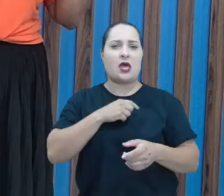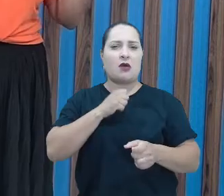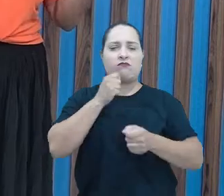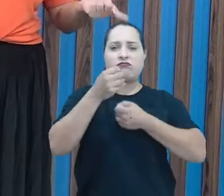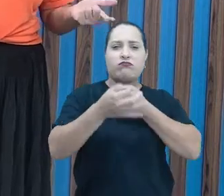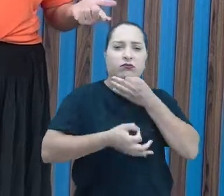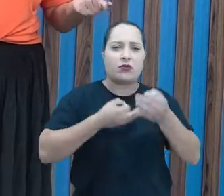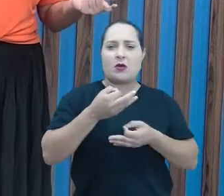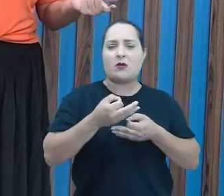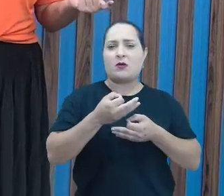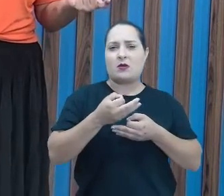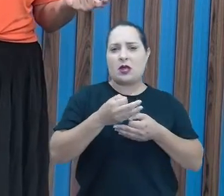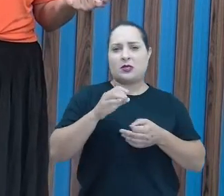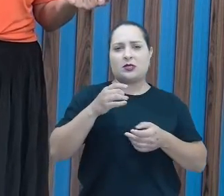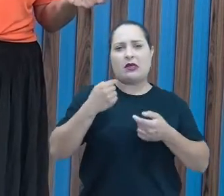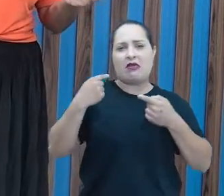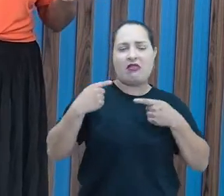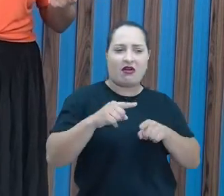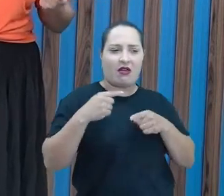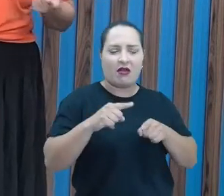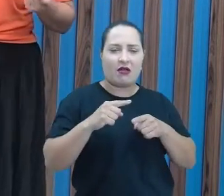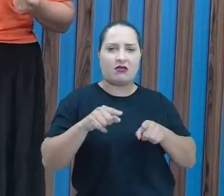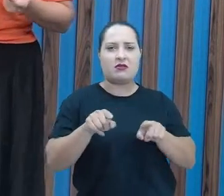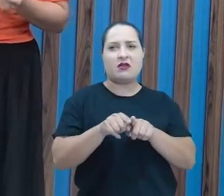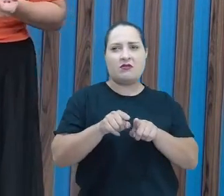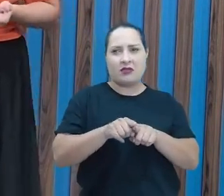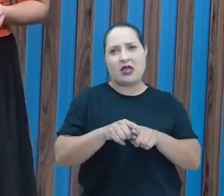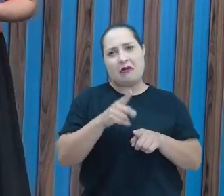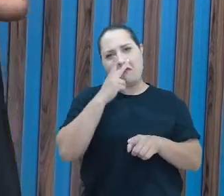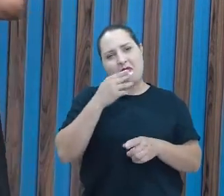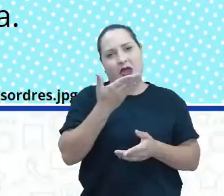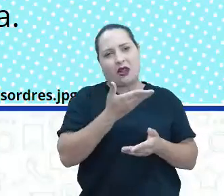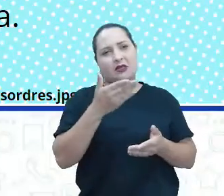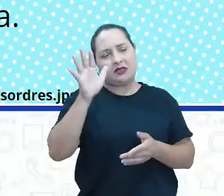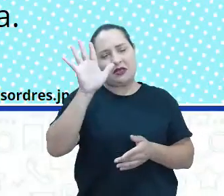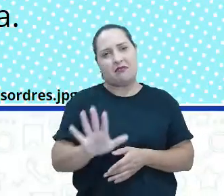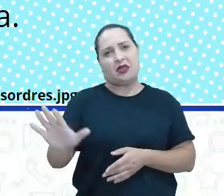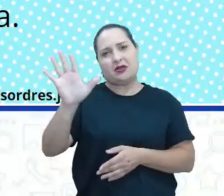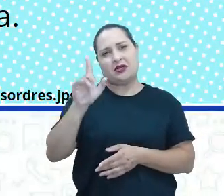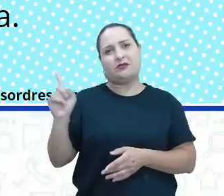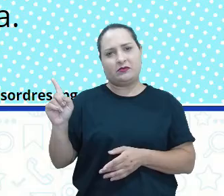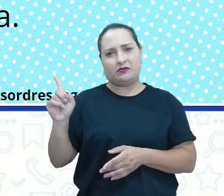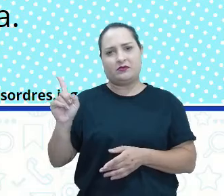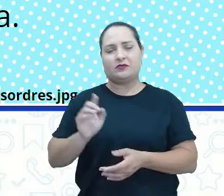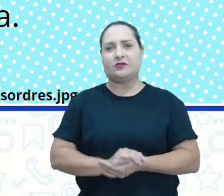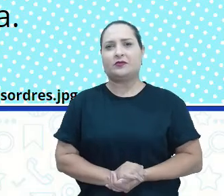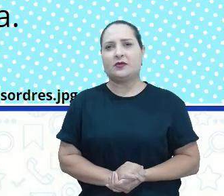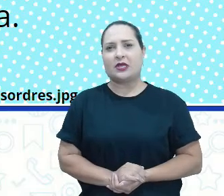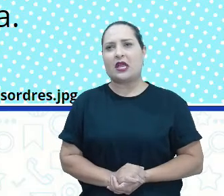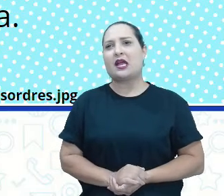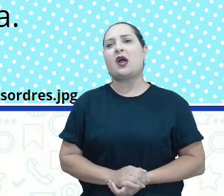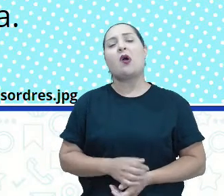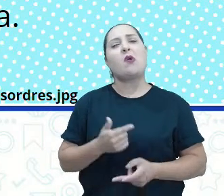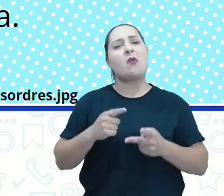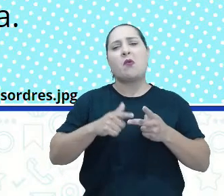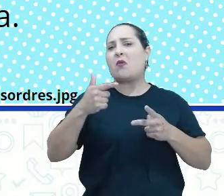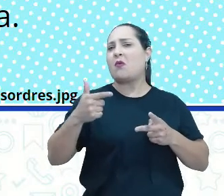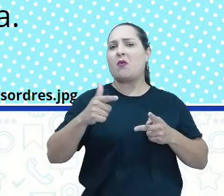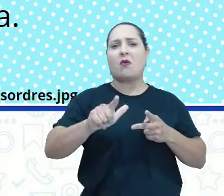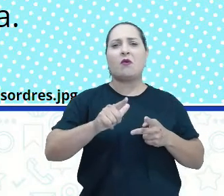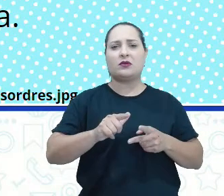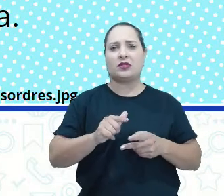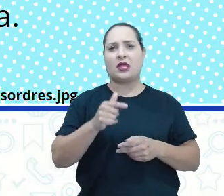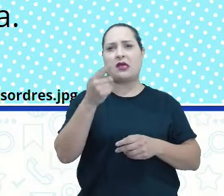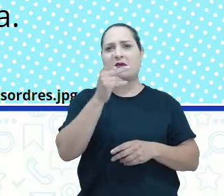social e de zombaria também, né? Que é um pouco o caso aqui. E aqui a gente pode ver de novo outra charge, que é a